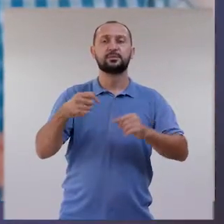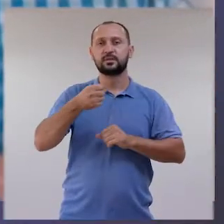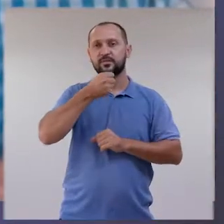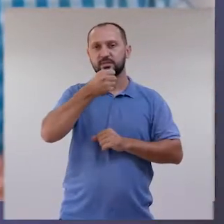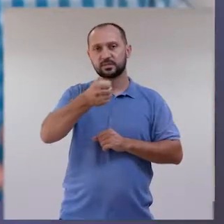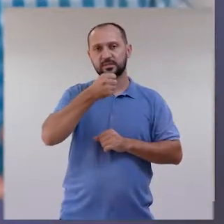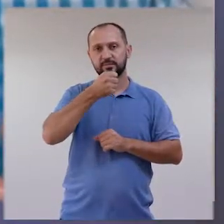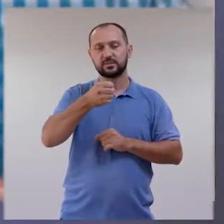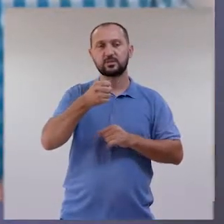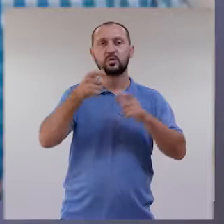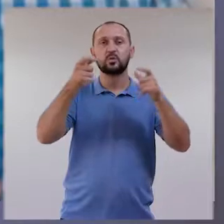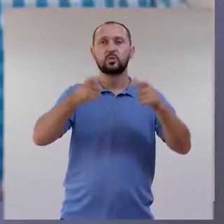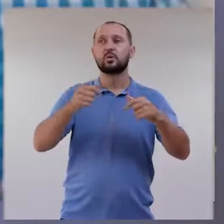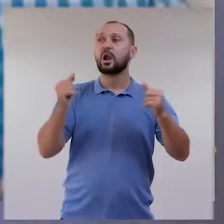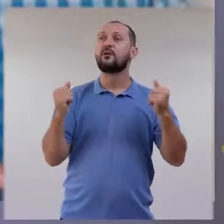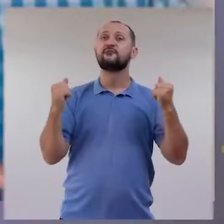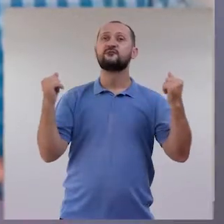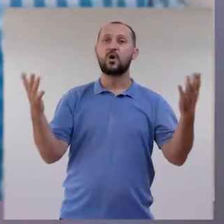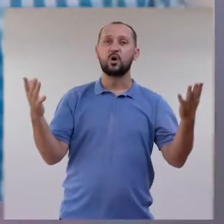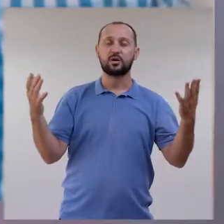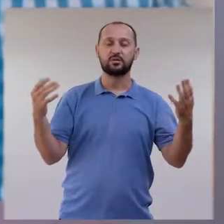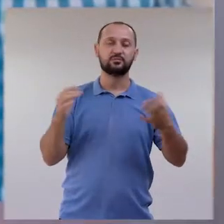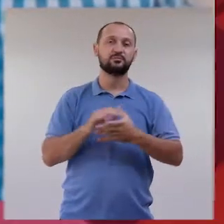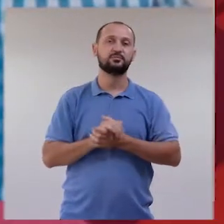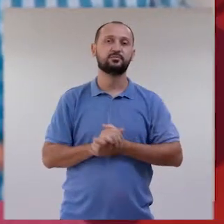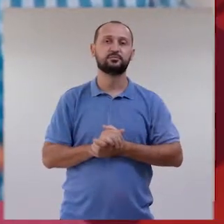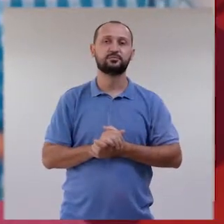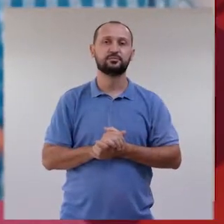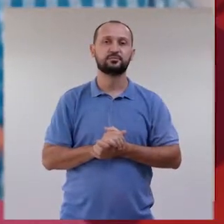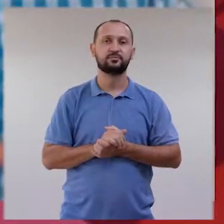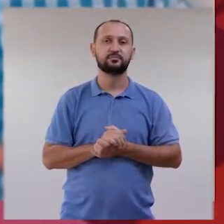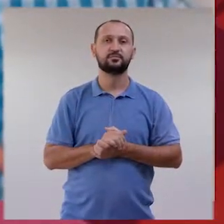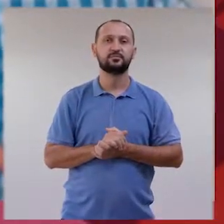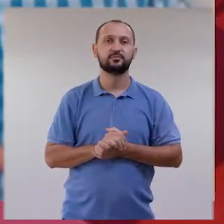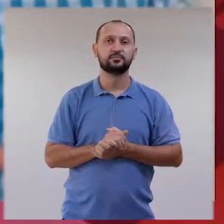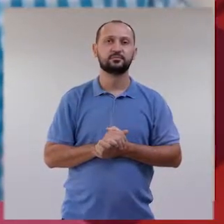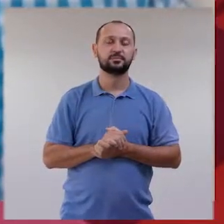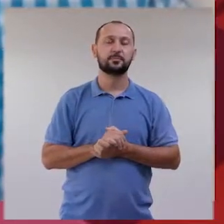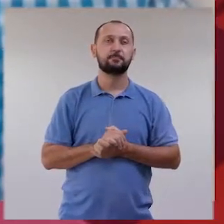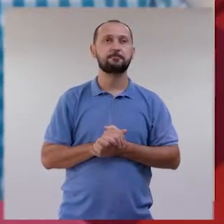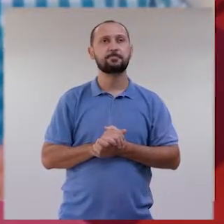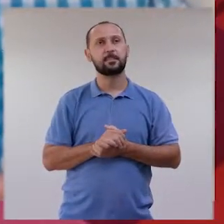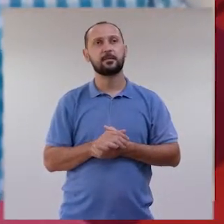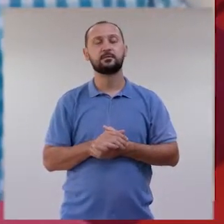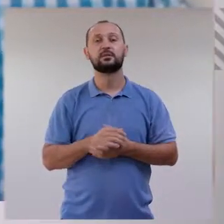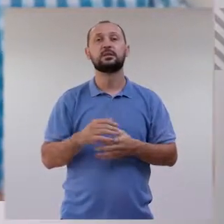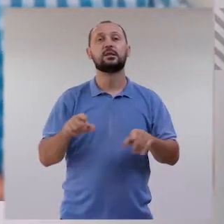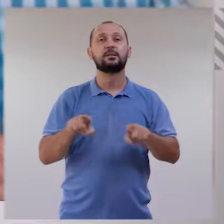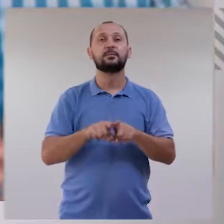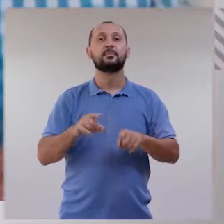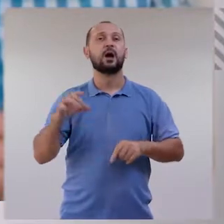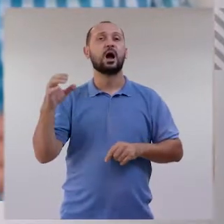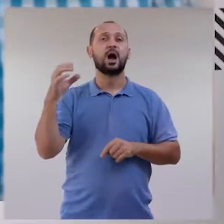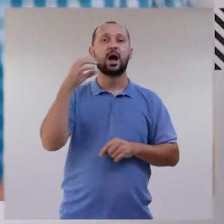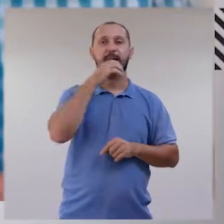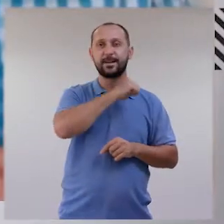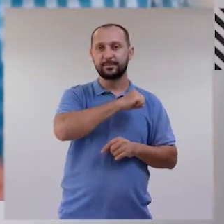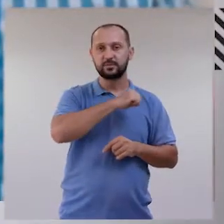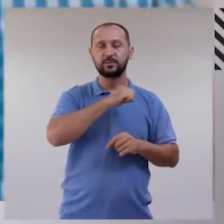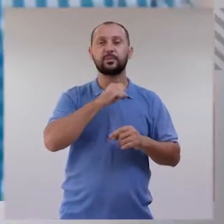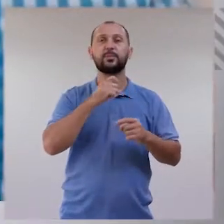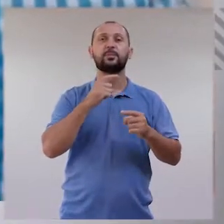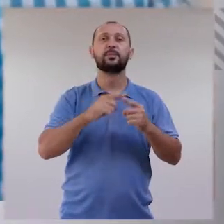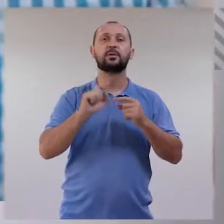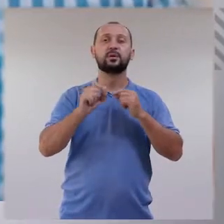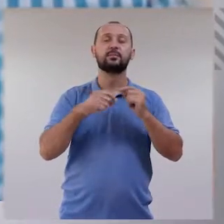vezes tem que fazer entrevista em lugares, assim, ao ar livre, né? Com mais rapidez, até